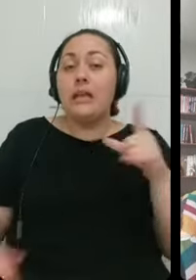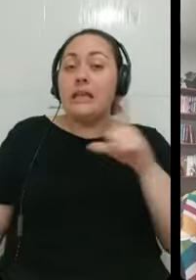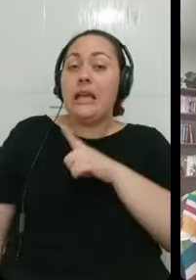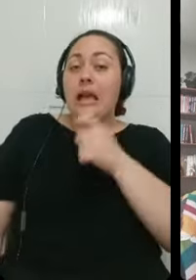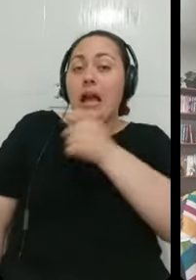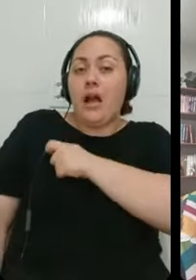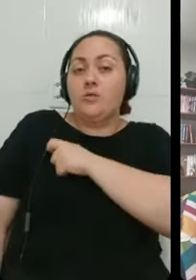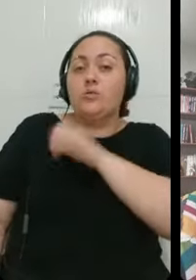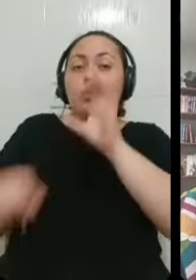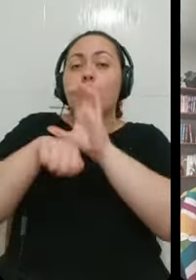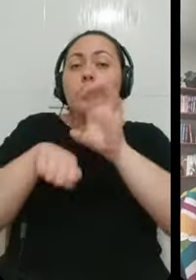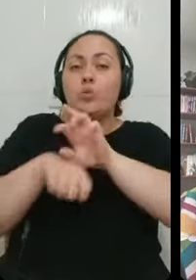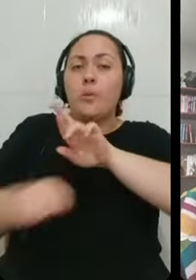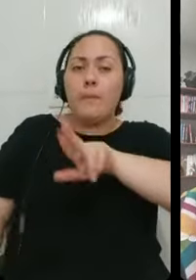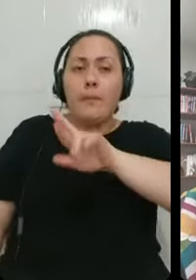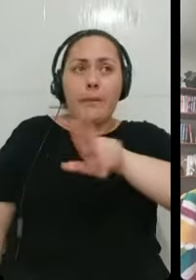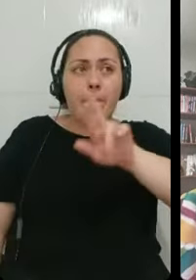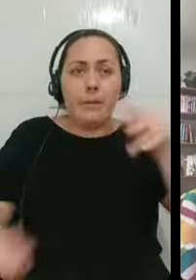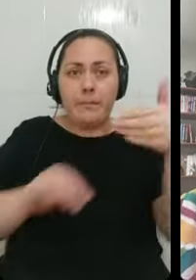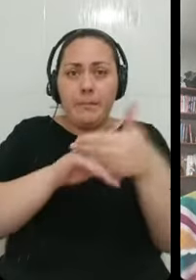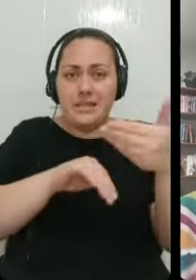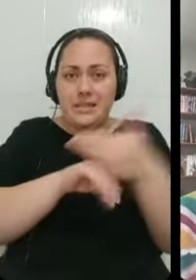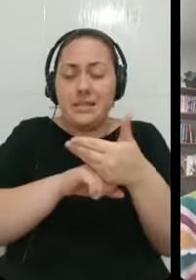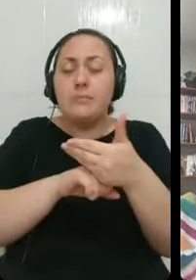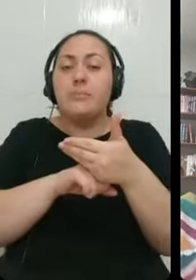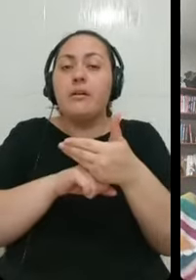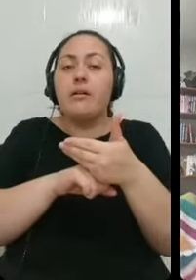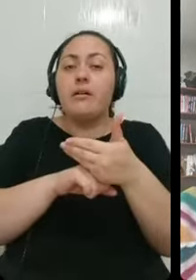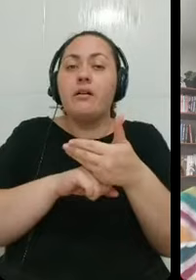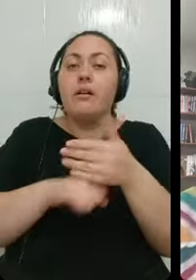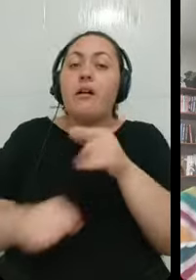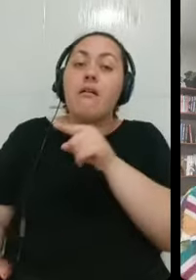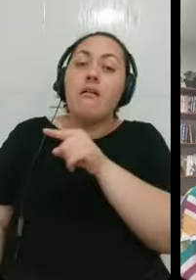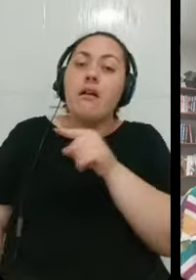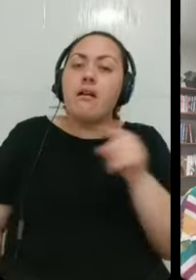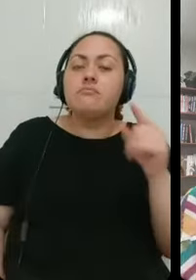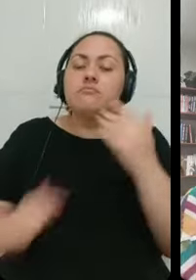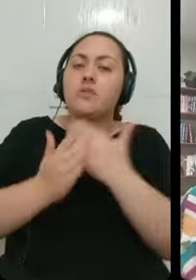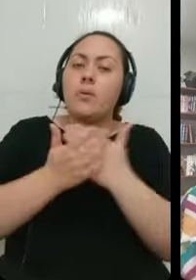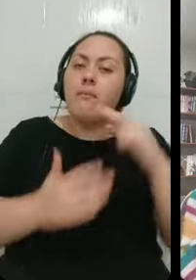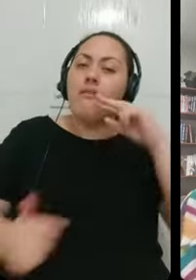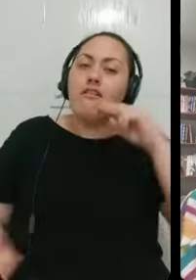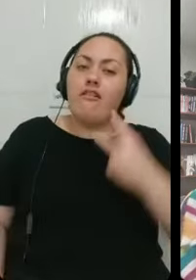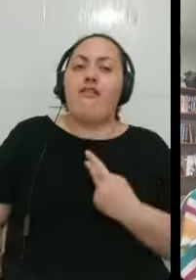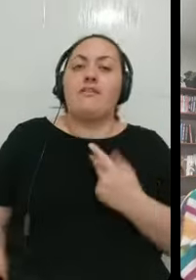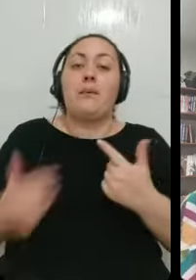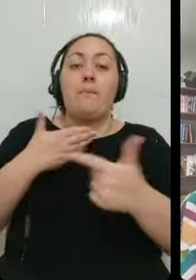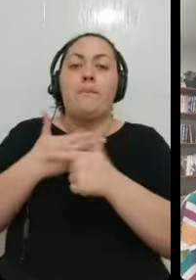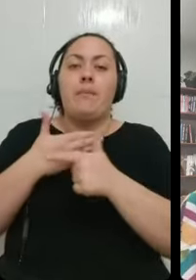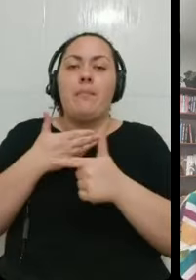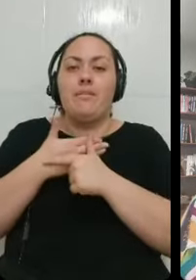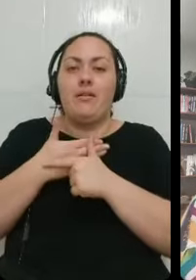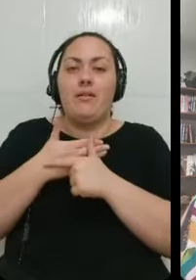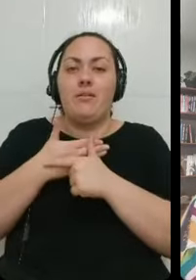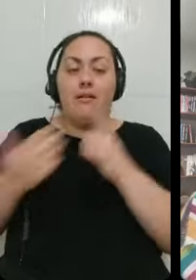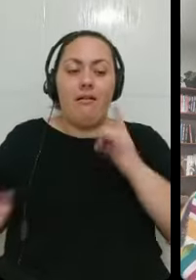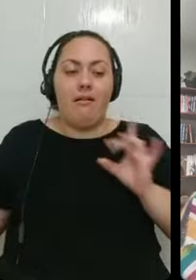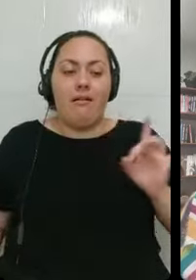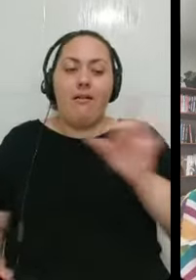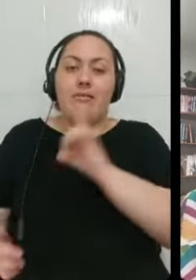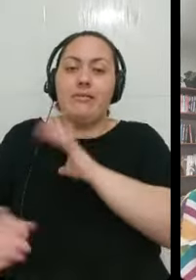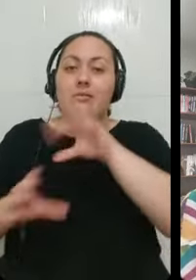diferentes cursos, né, eles passam, todos passam a reconhecer o papel de cada um dentro de uma equipe,